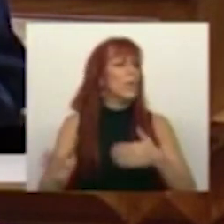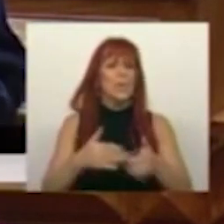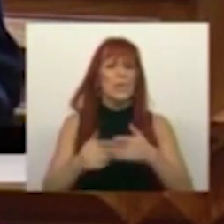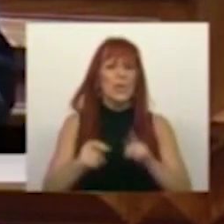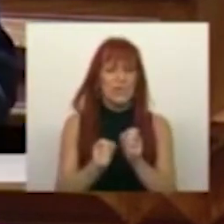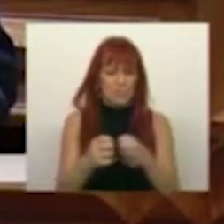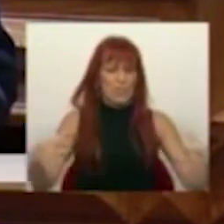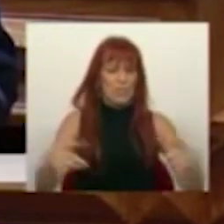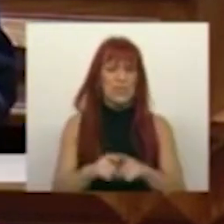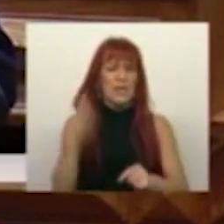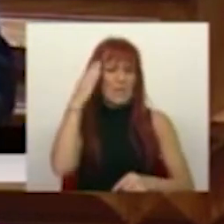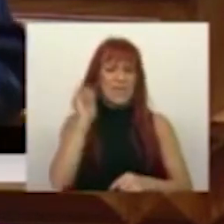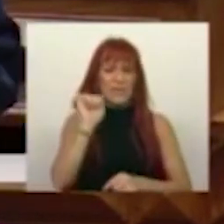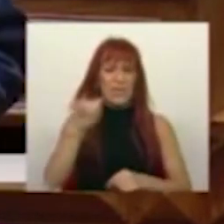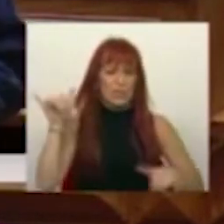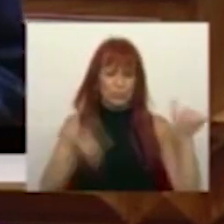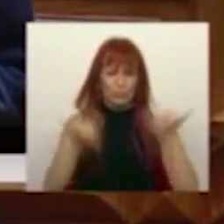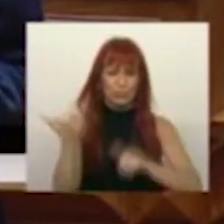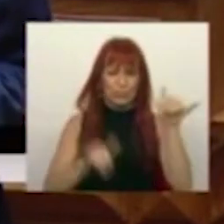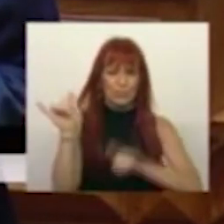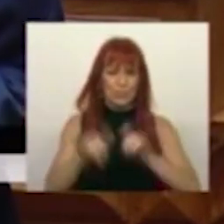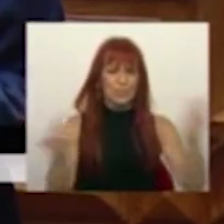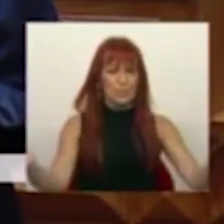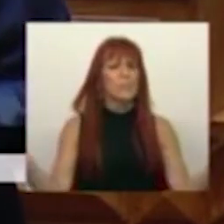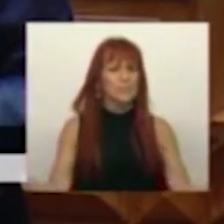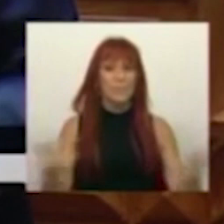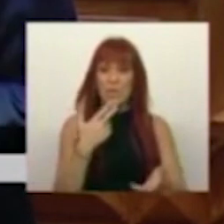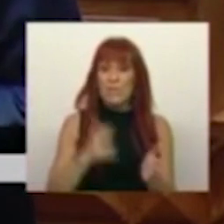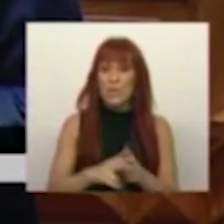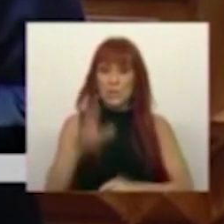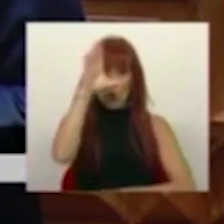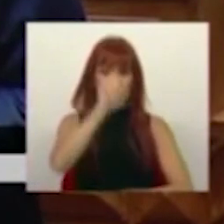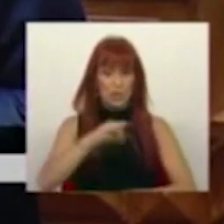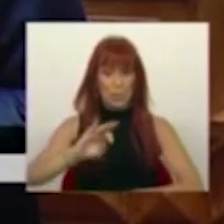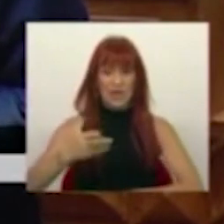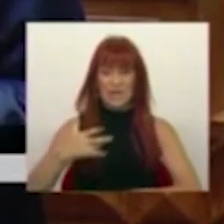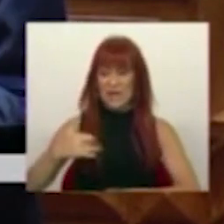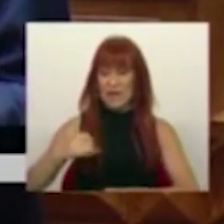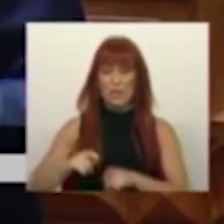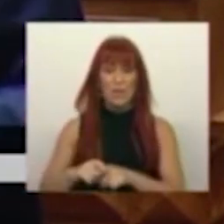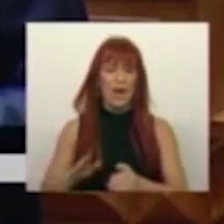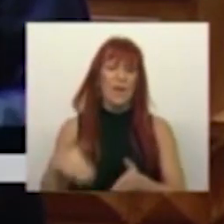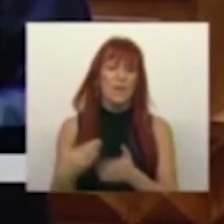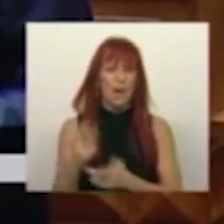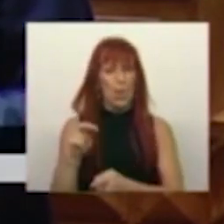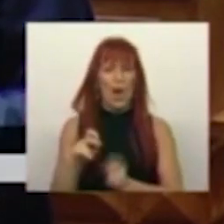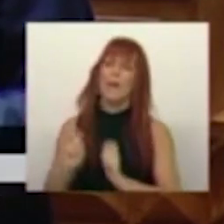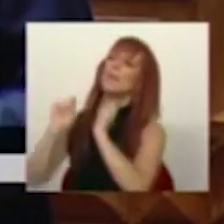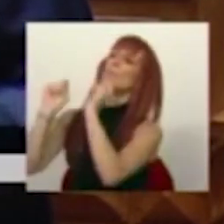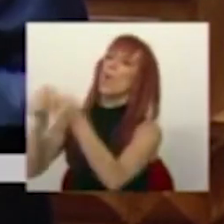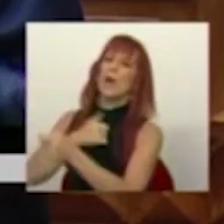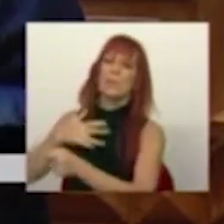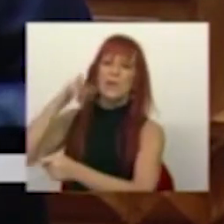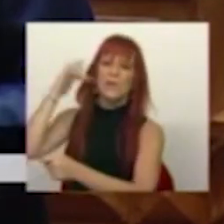for o alargamento da capacidade aeroportuária. É verdade que o governo do PSD-CDS ofereceu a ANA às